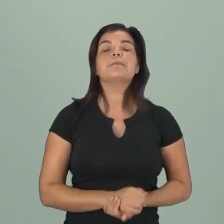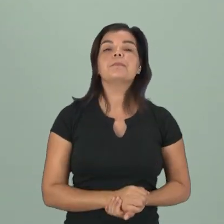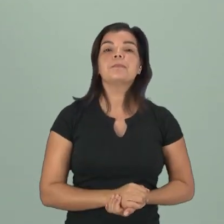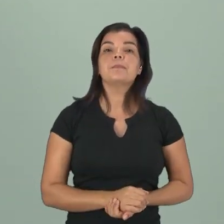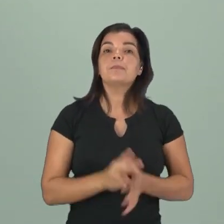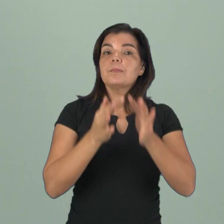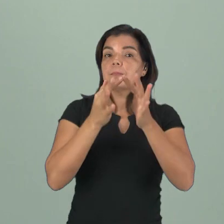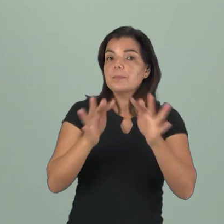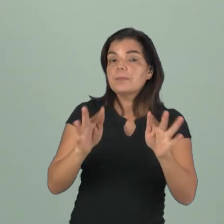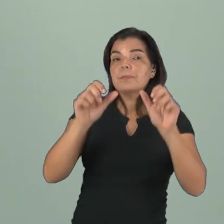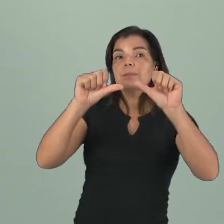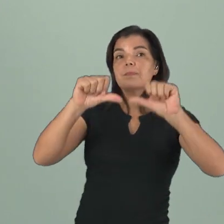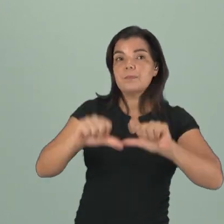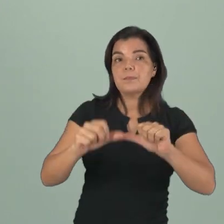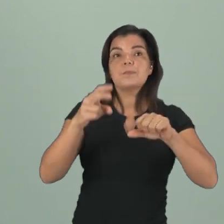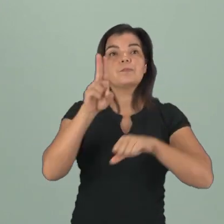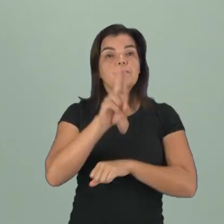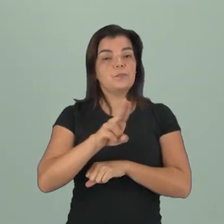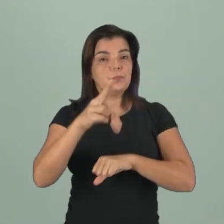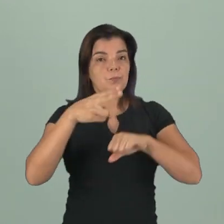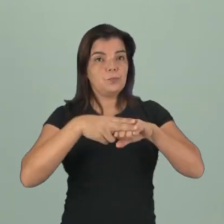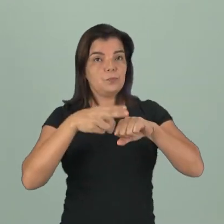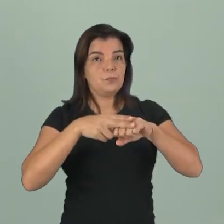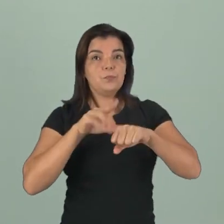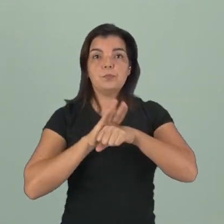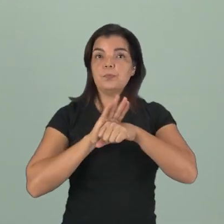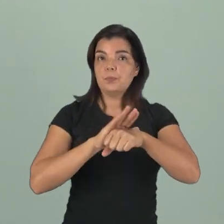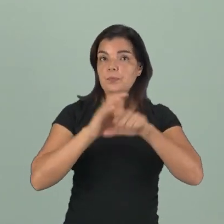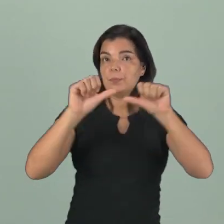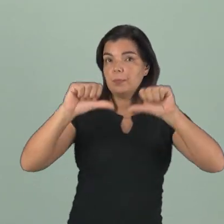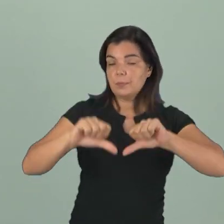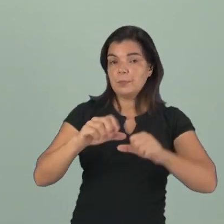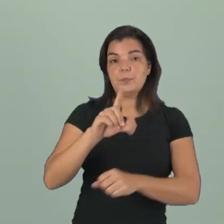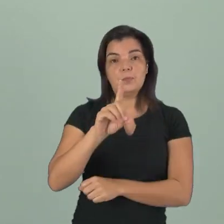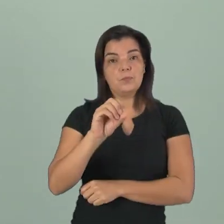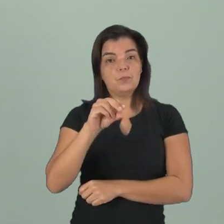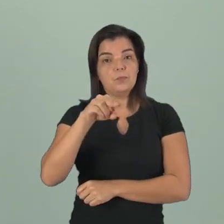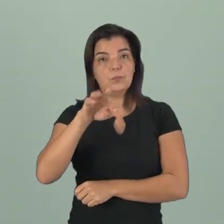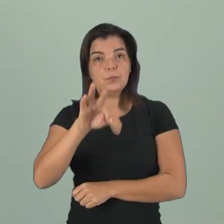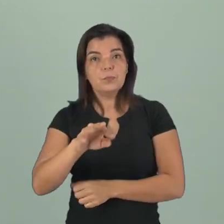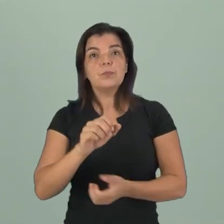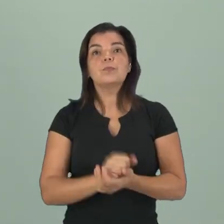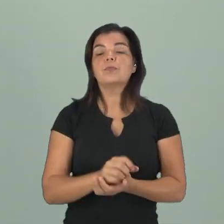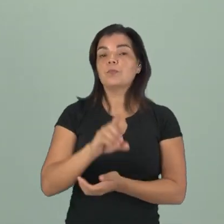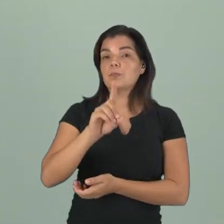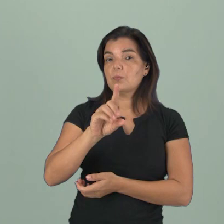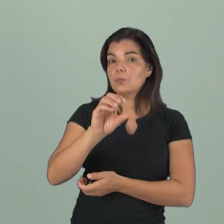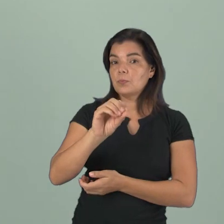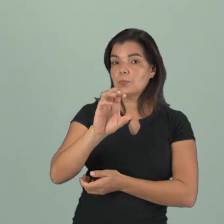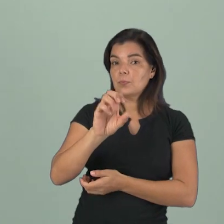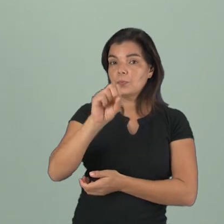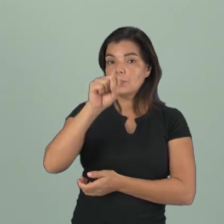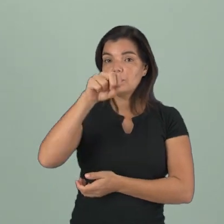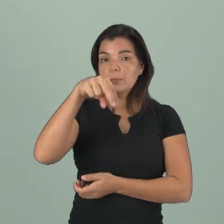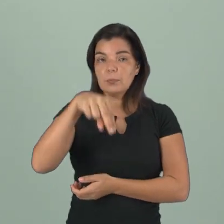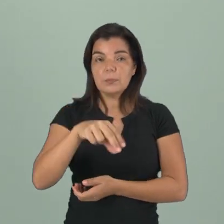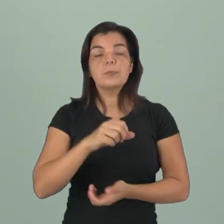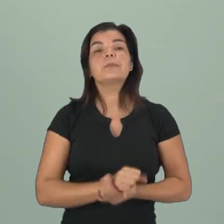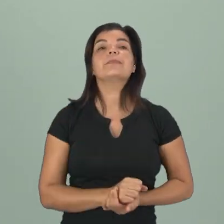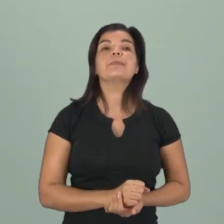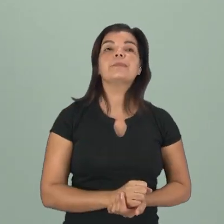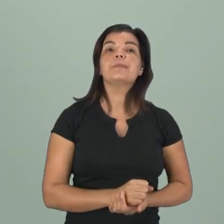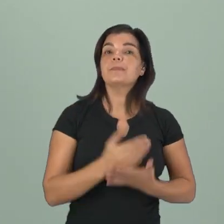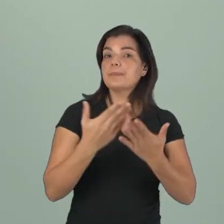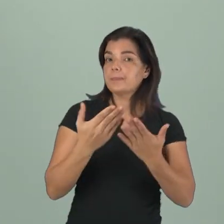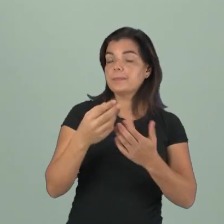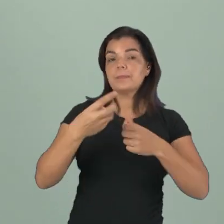Nas sentenças negativas, nós precisamos usar o verbo auxiliar negativo a gente usa o don't e usa o